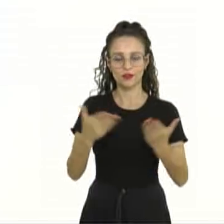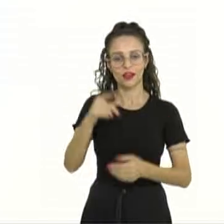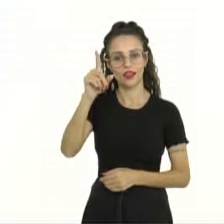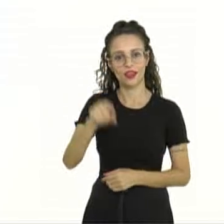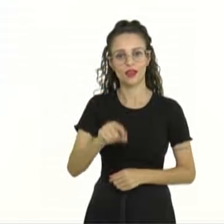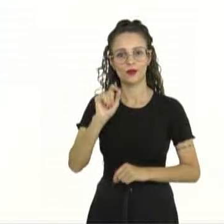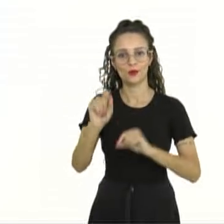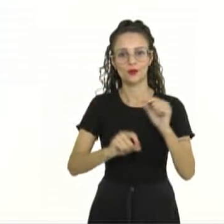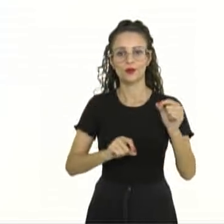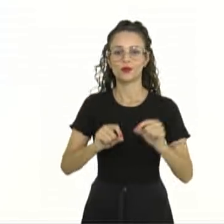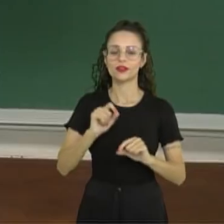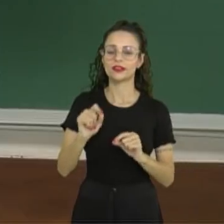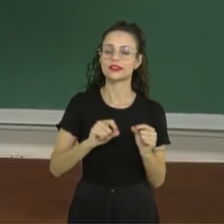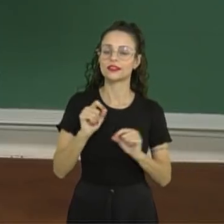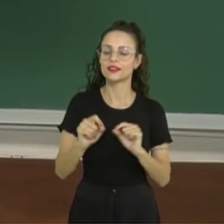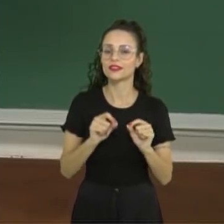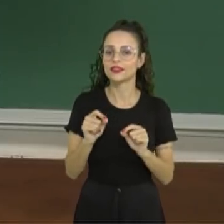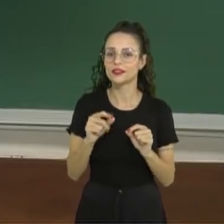presente aí da galera